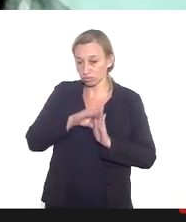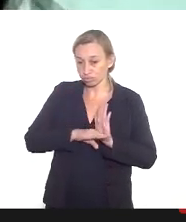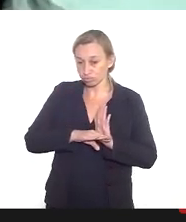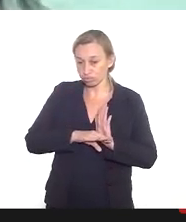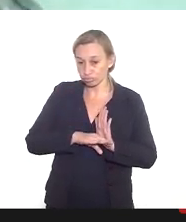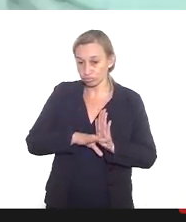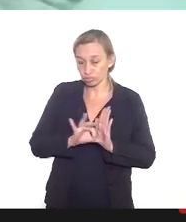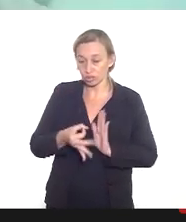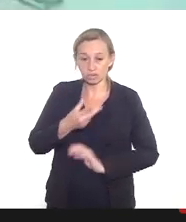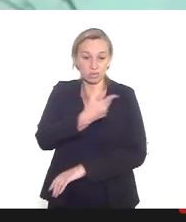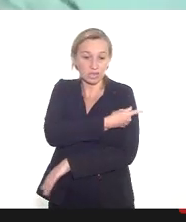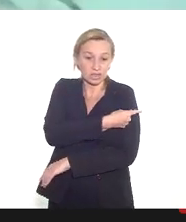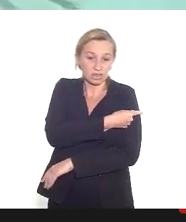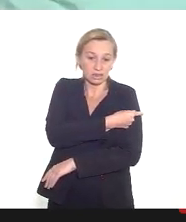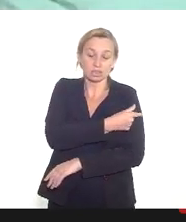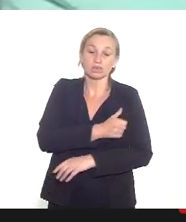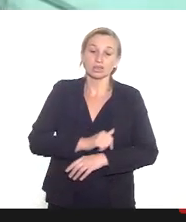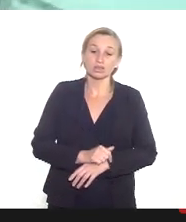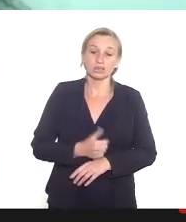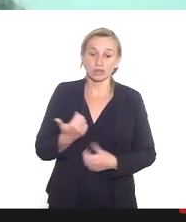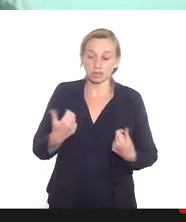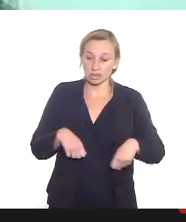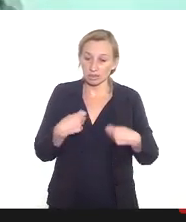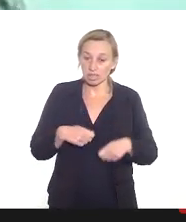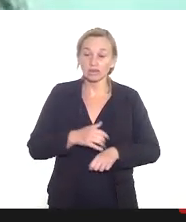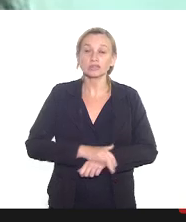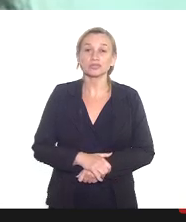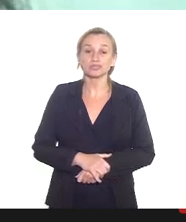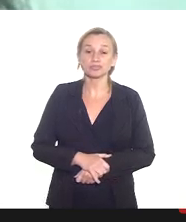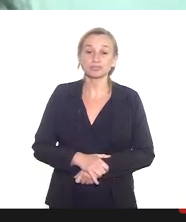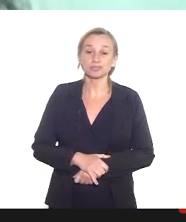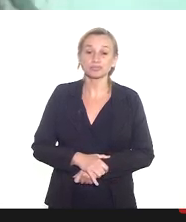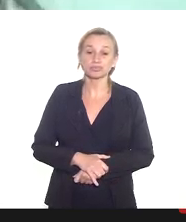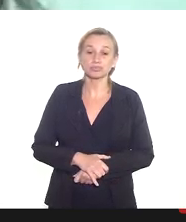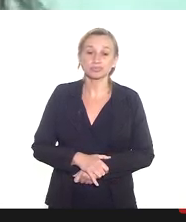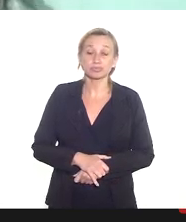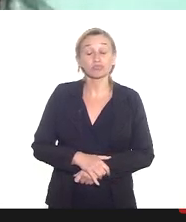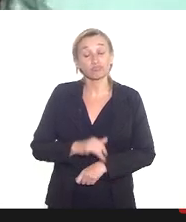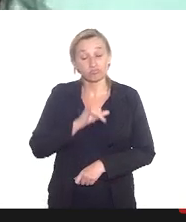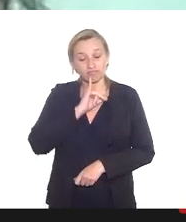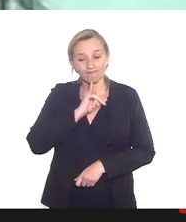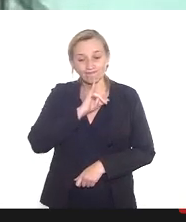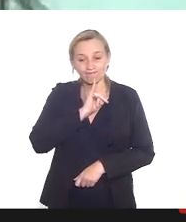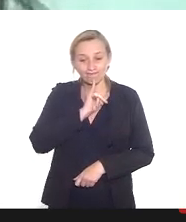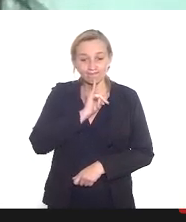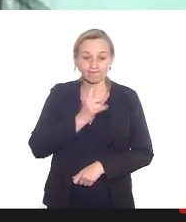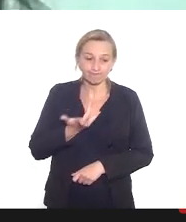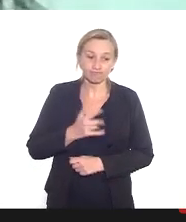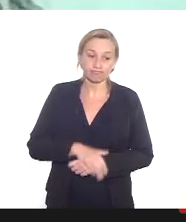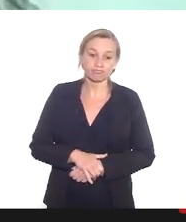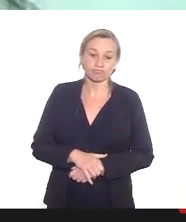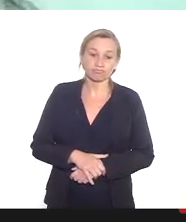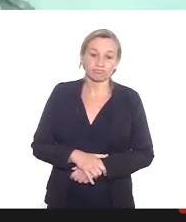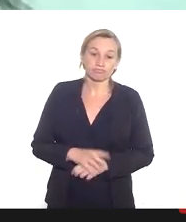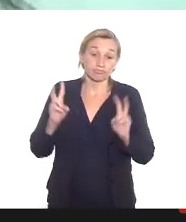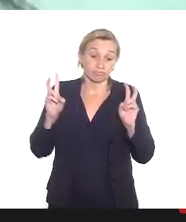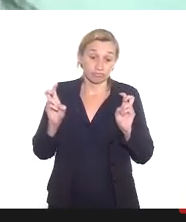gestantes e puérperas mentalmente uma das e infelizmente né com a situação